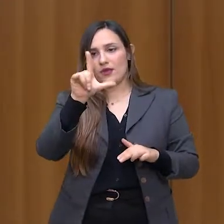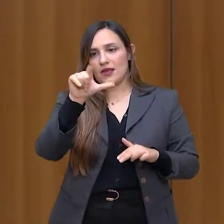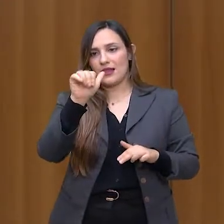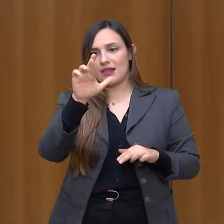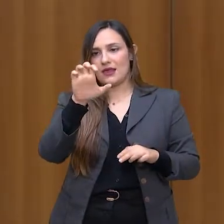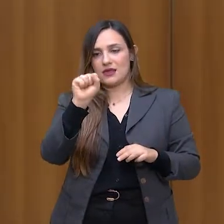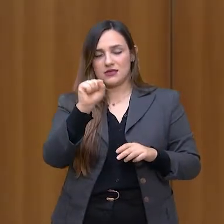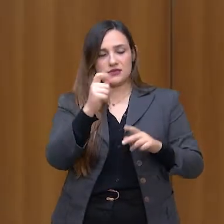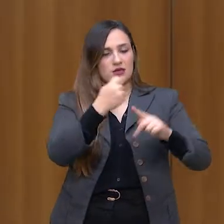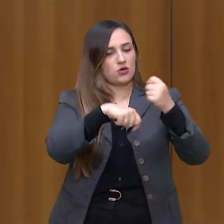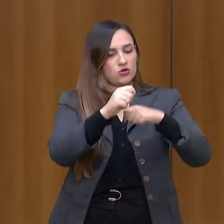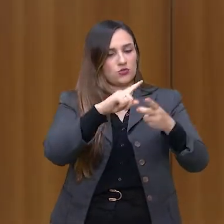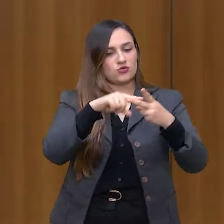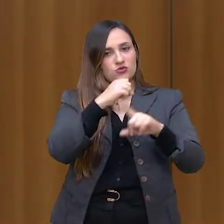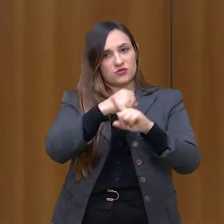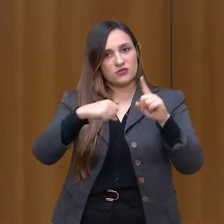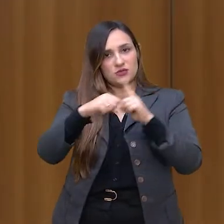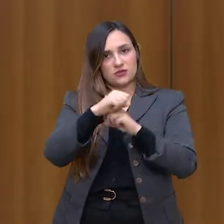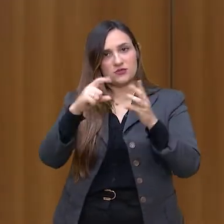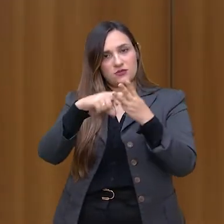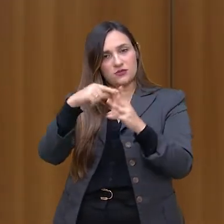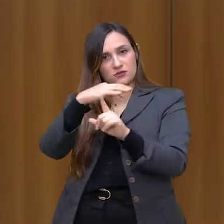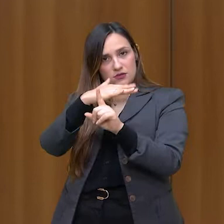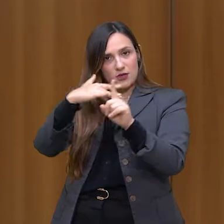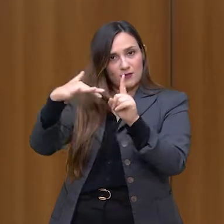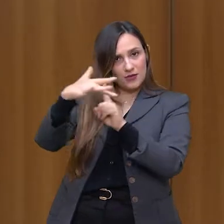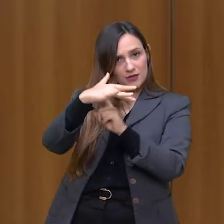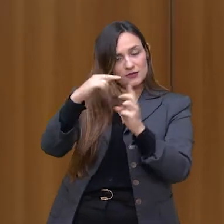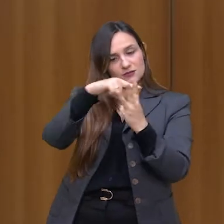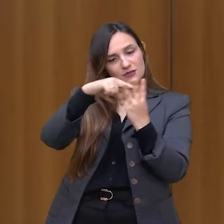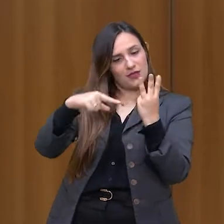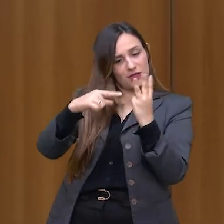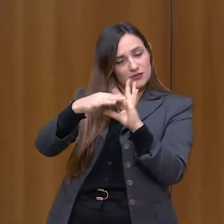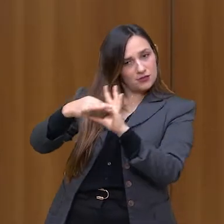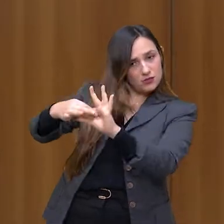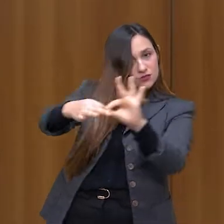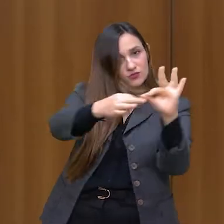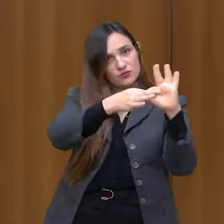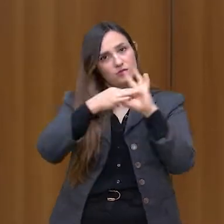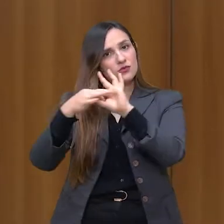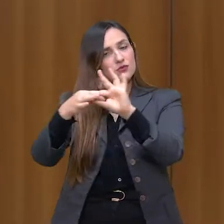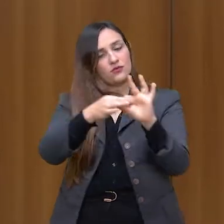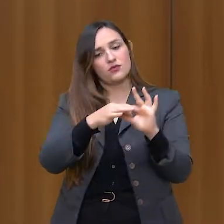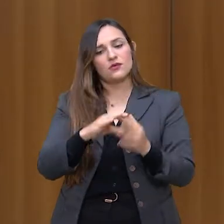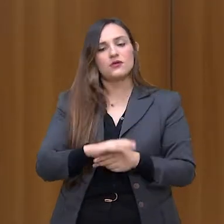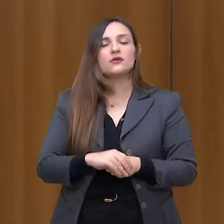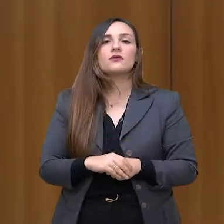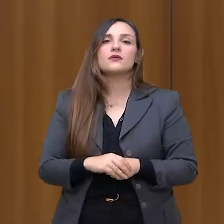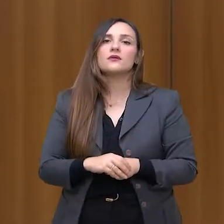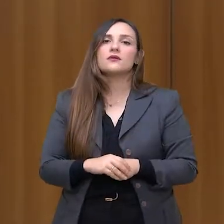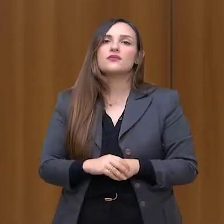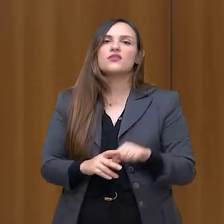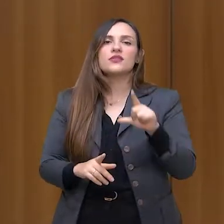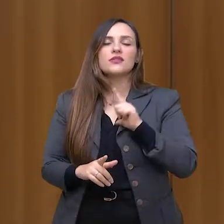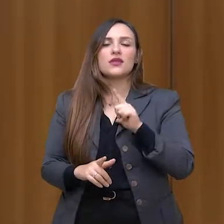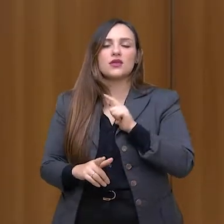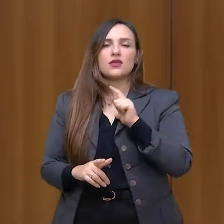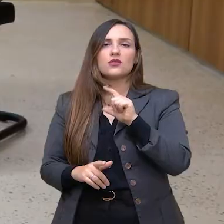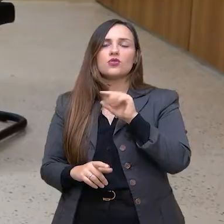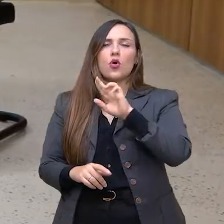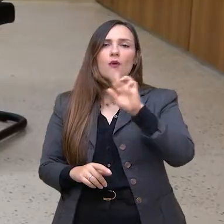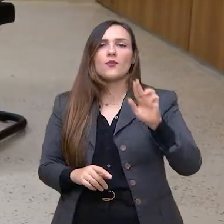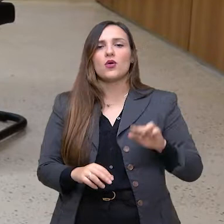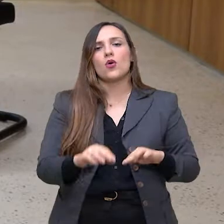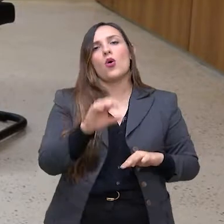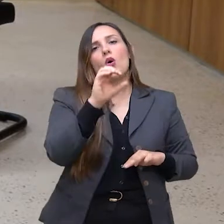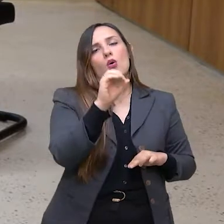pilares econômico, social e ambiental. E esses pilares se interligam. E essa visão vem junto com os ODS,